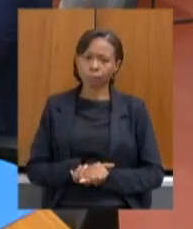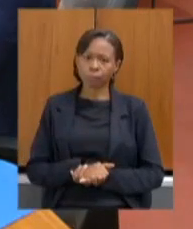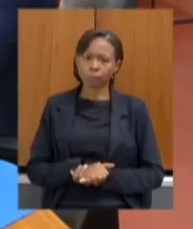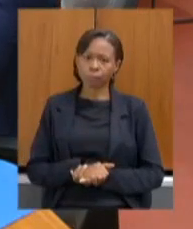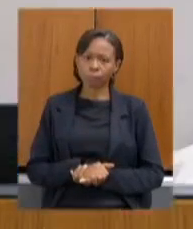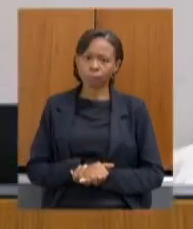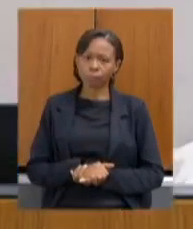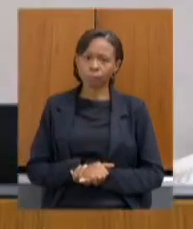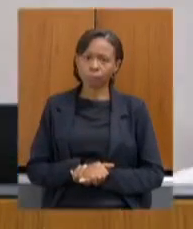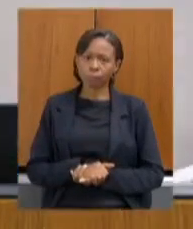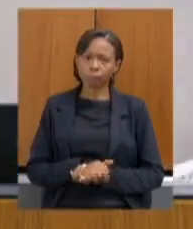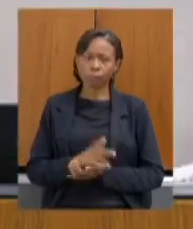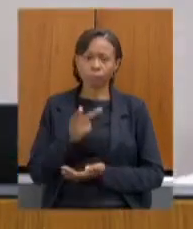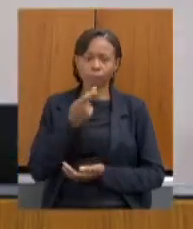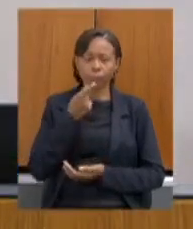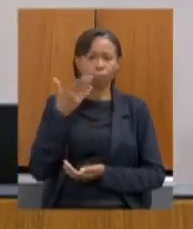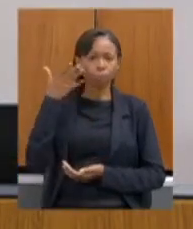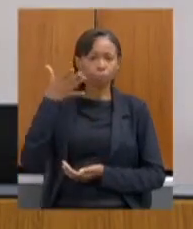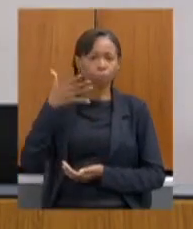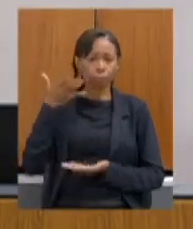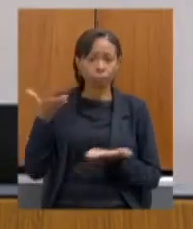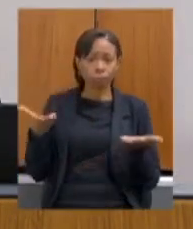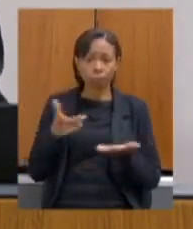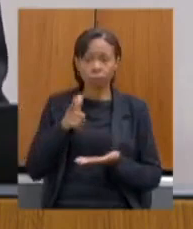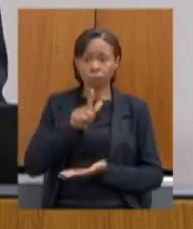Passo a fala agora ao deputado Gil Pereira.